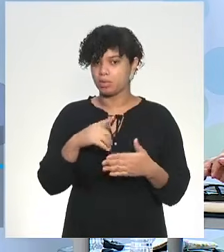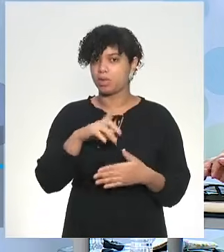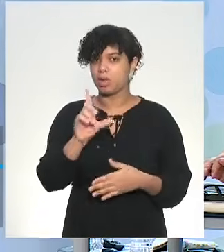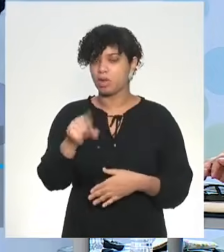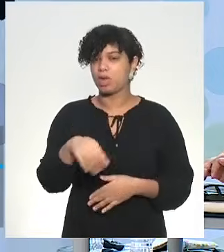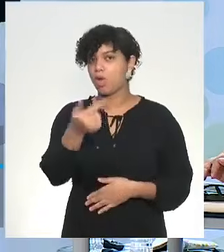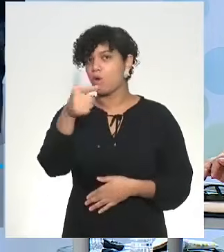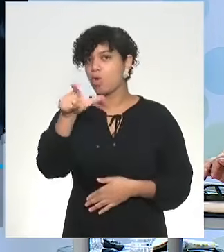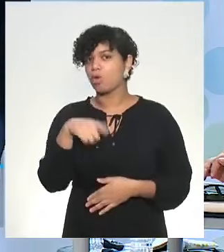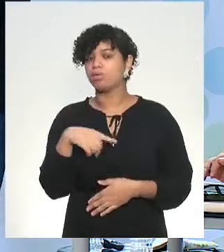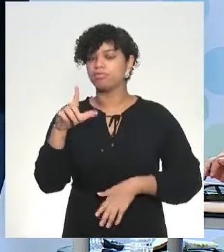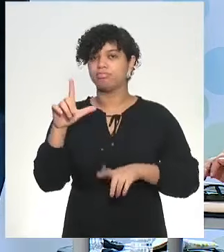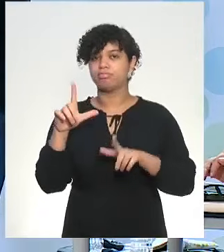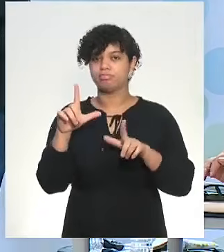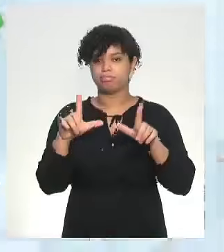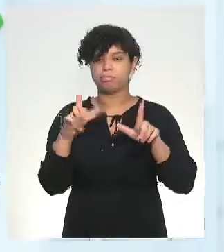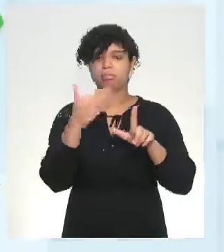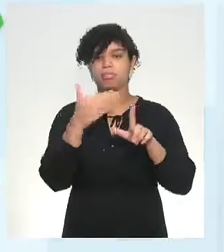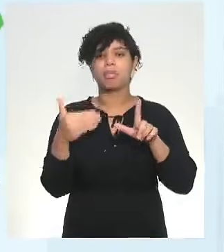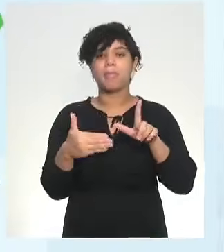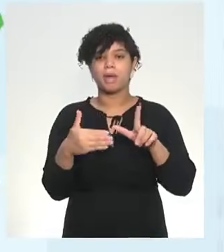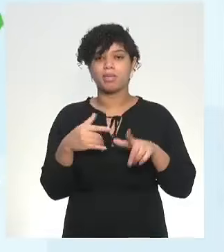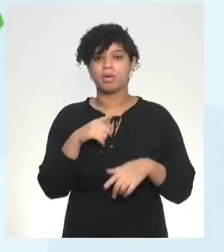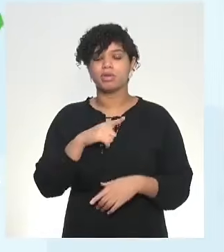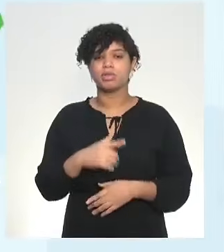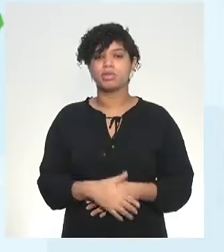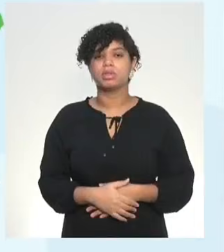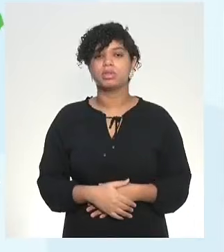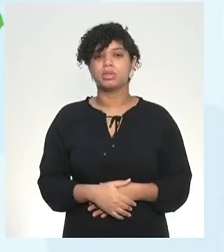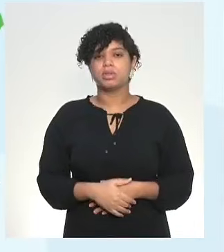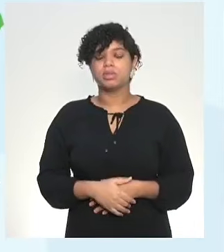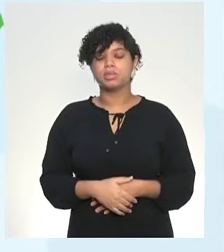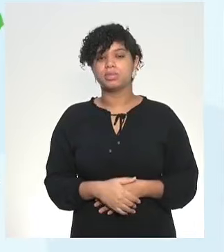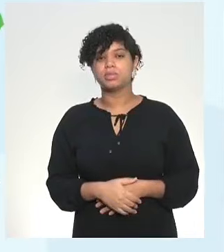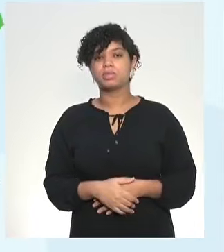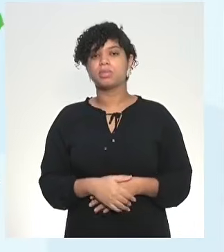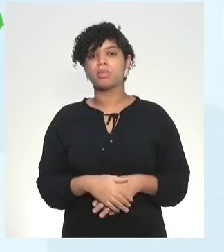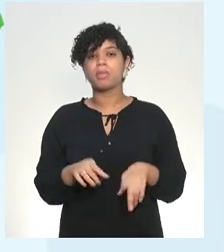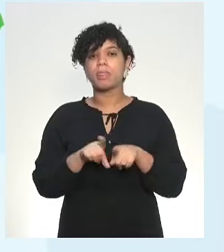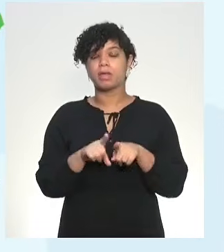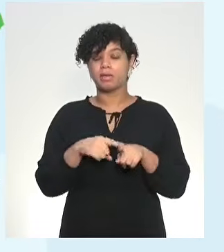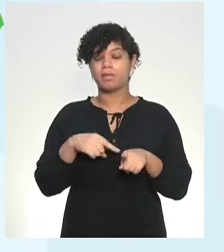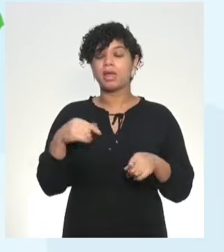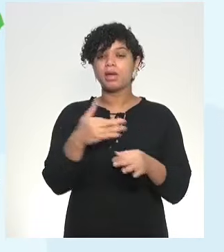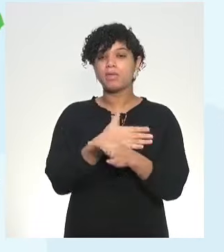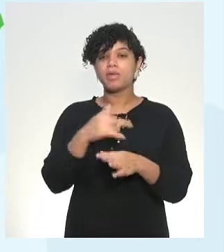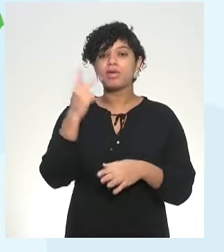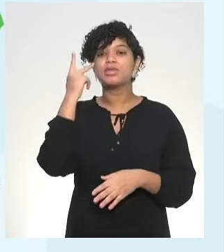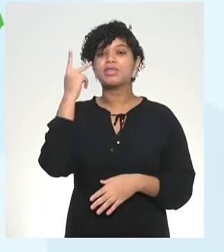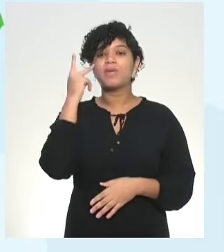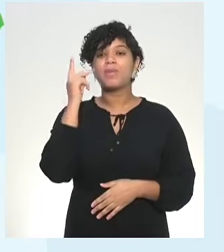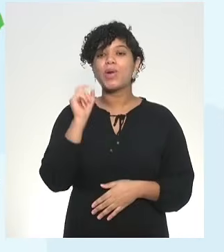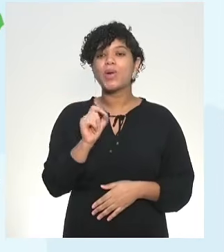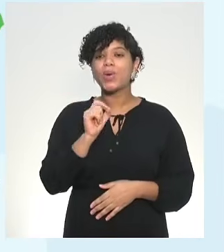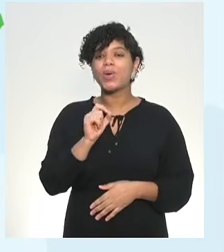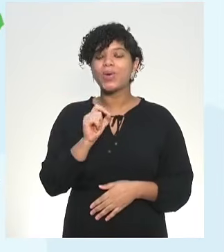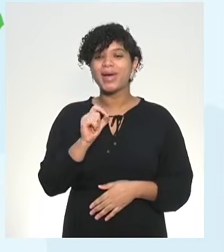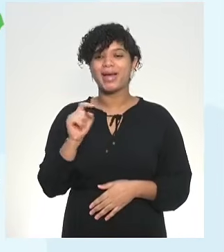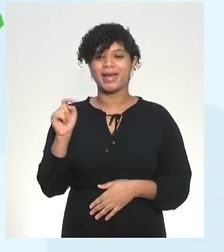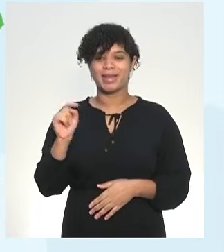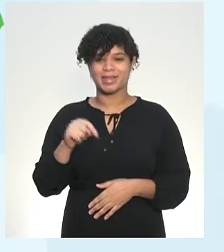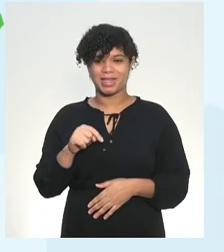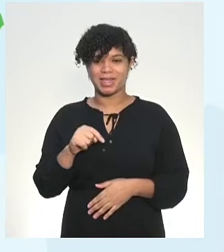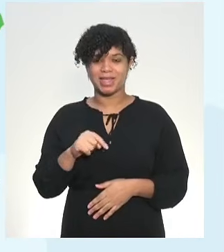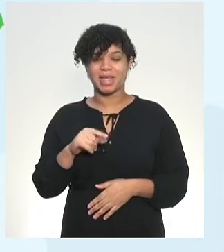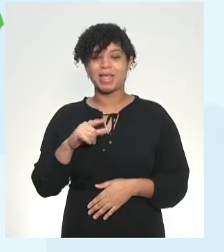Na próxima tela, a gente vai ver aí a região metropolitana de São Paulo, né, e as suas cidades, né? Então está